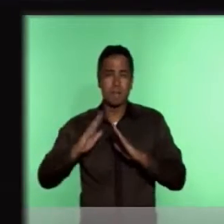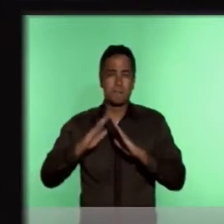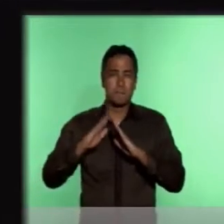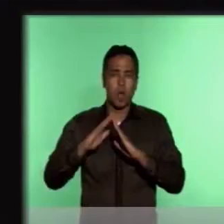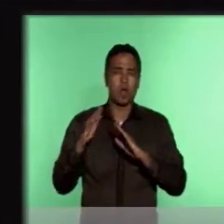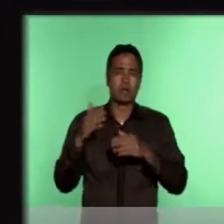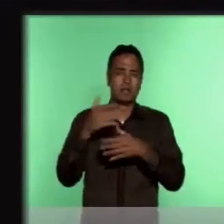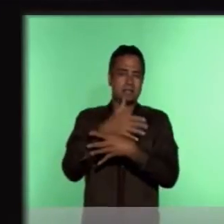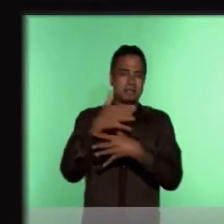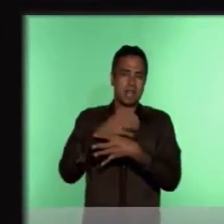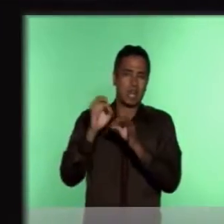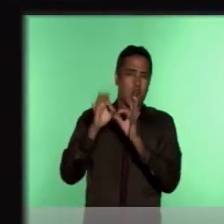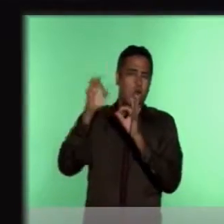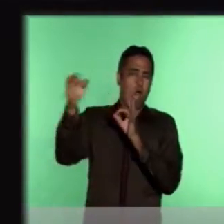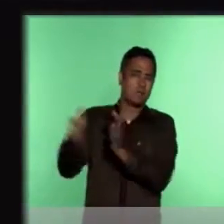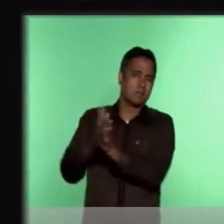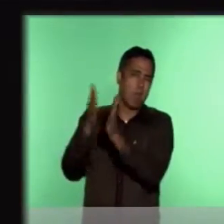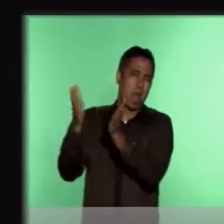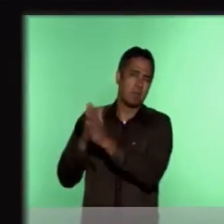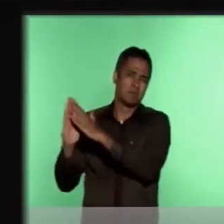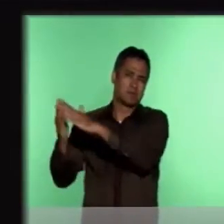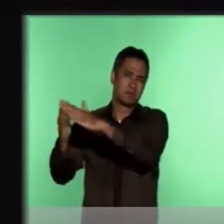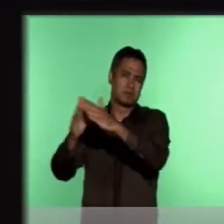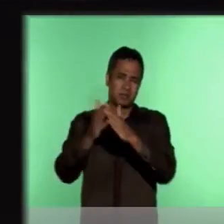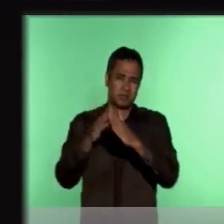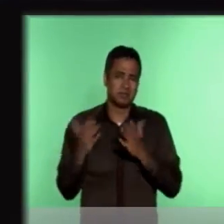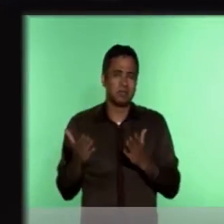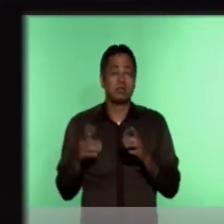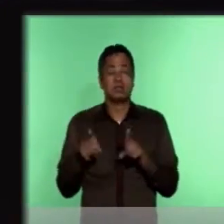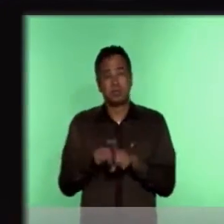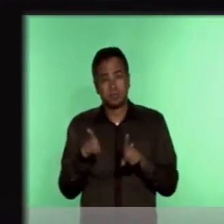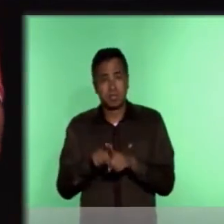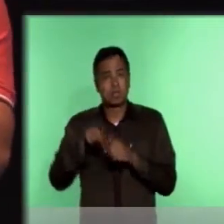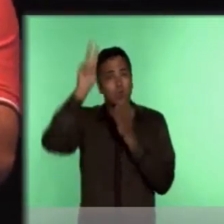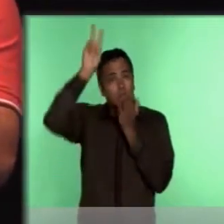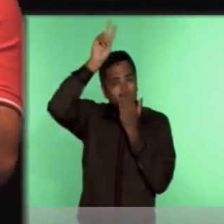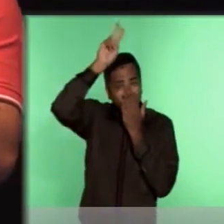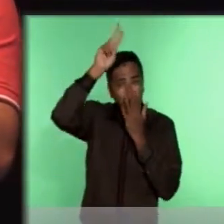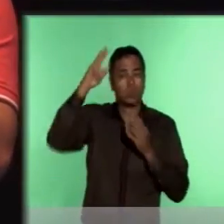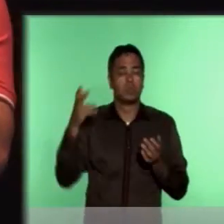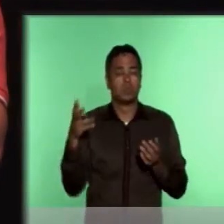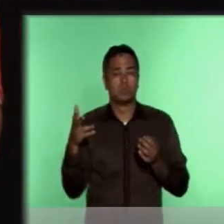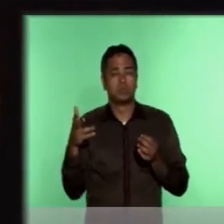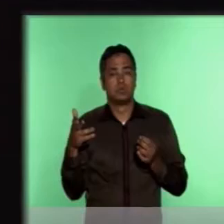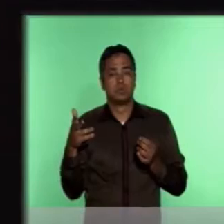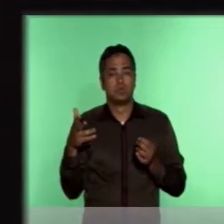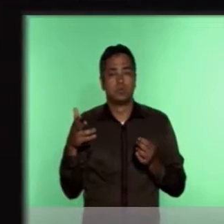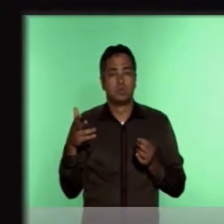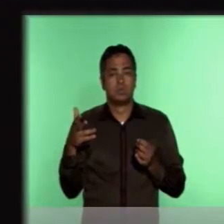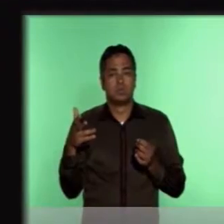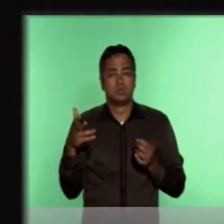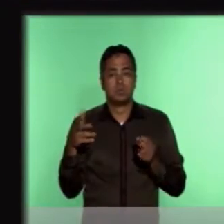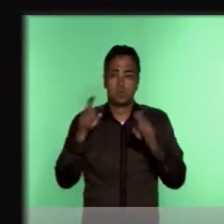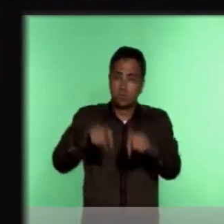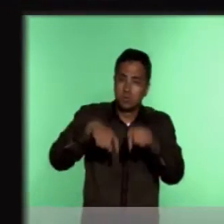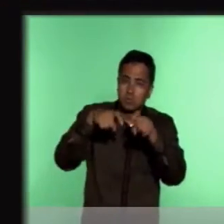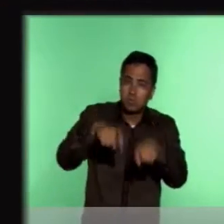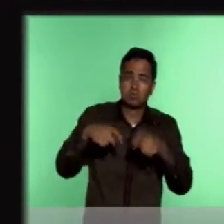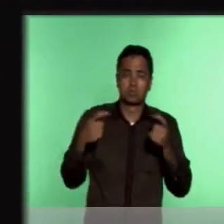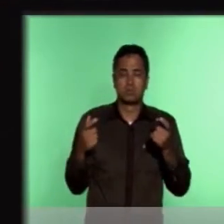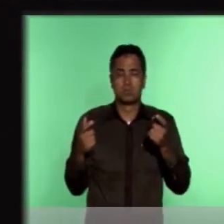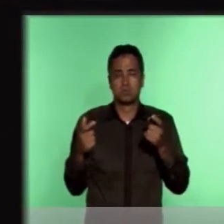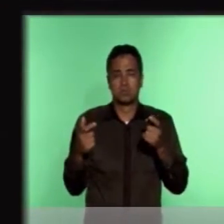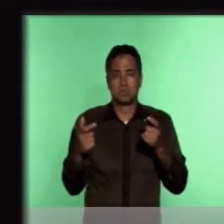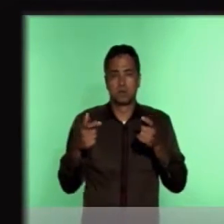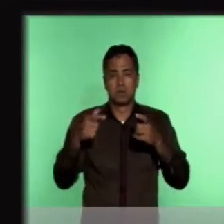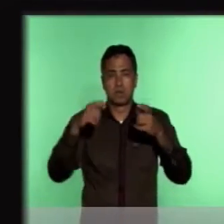cidades, crianças do campo, crianças indígenas e quilombolas, crianças com deficiência tenham acesso à educação e tenham acesso ao